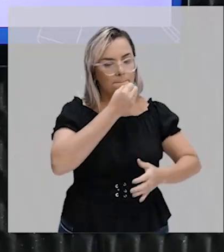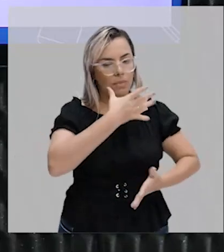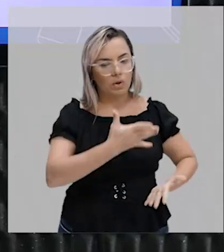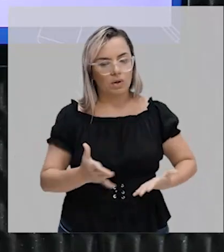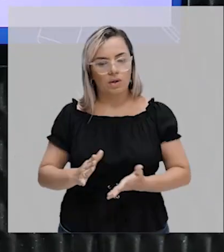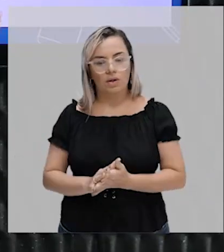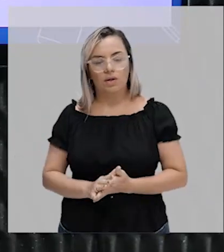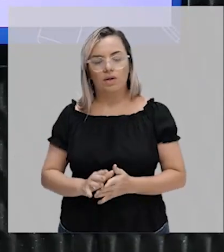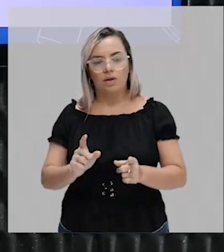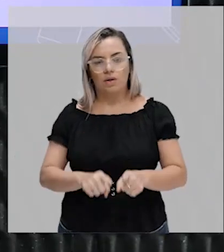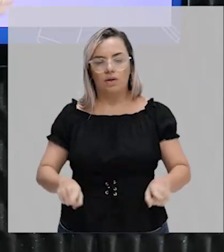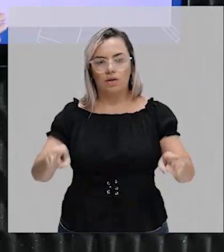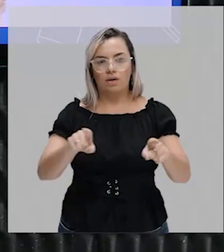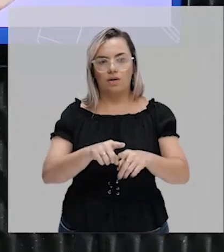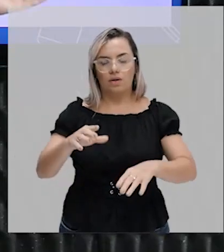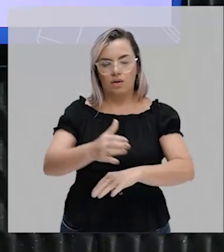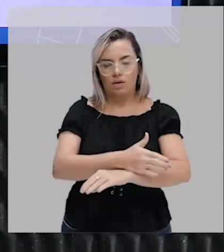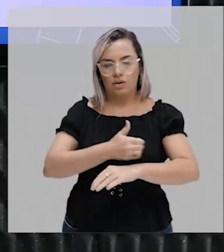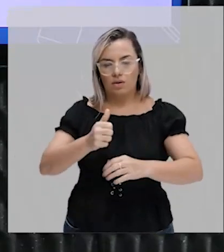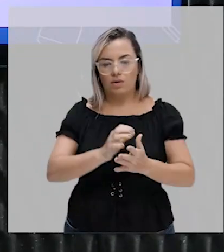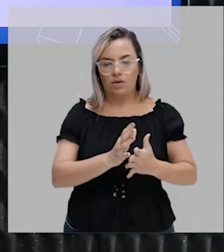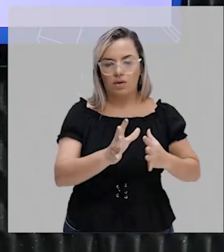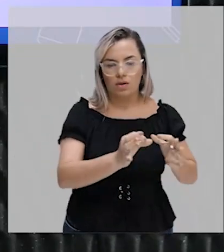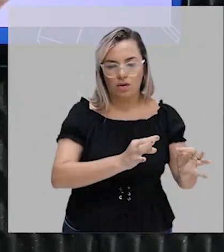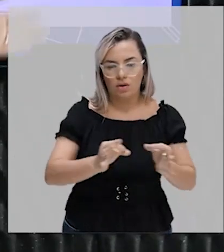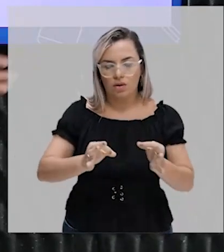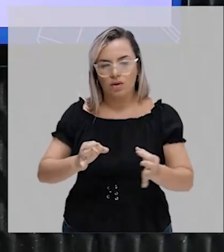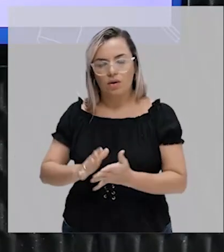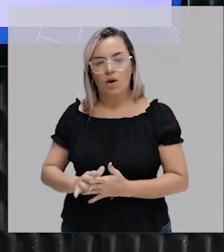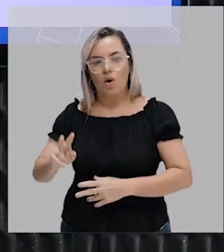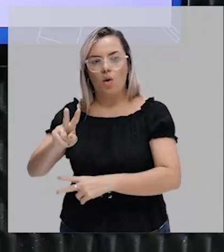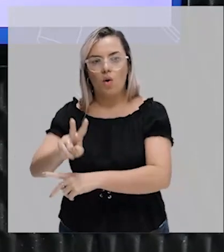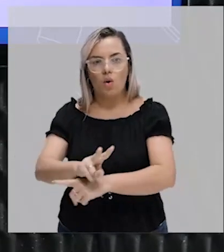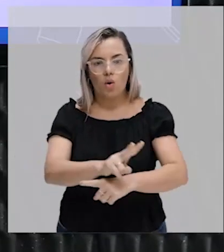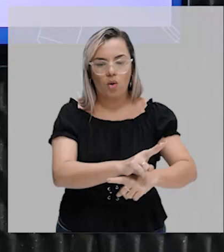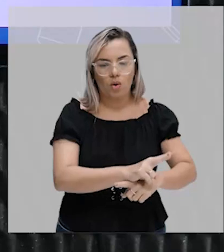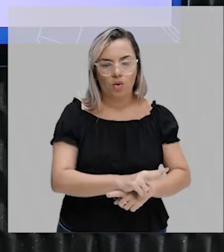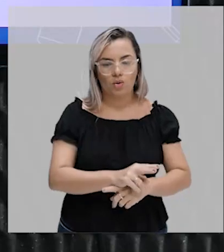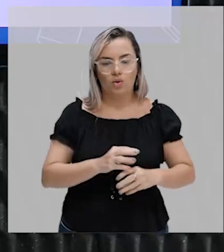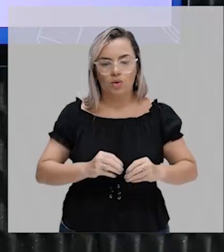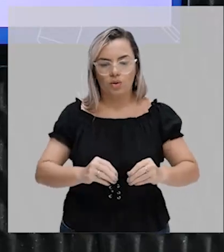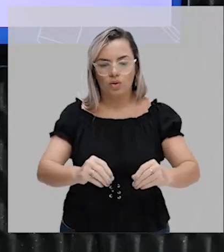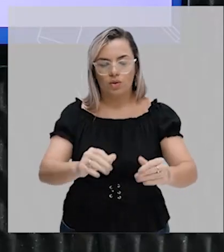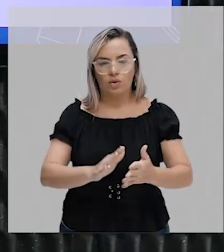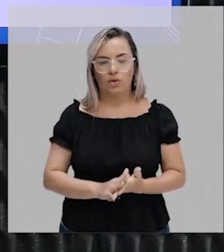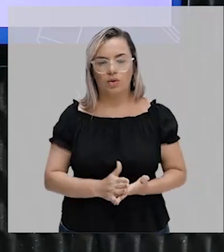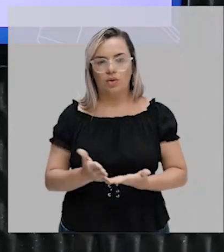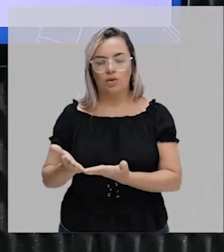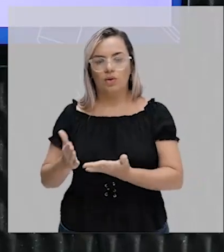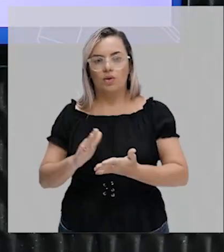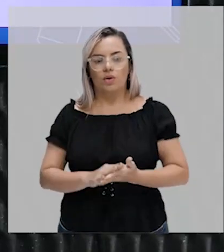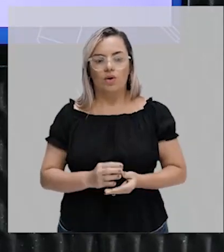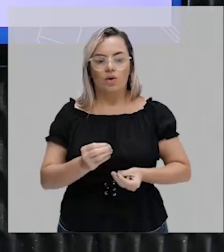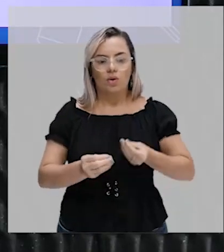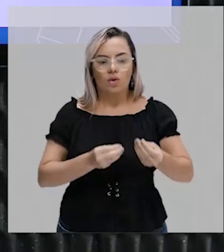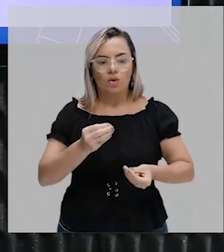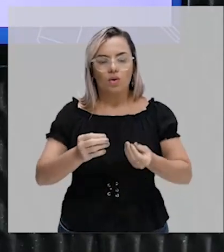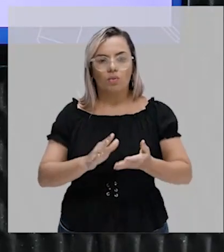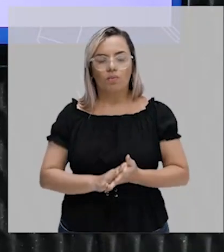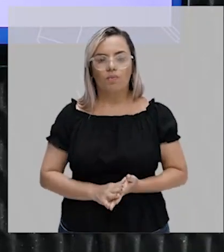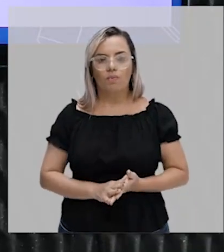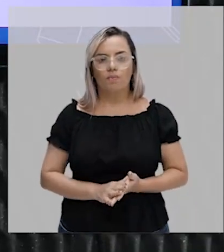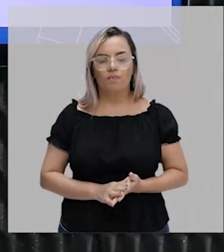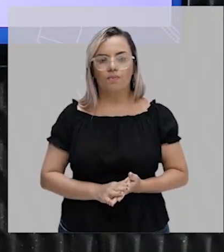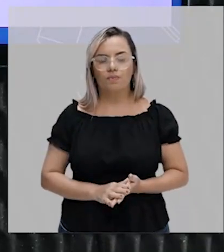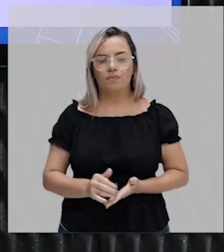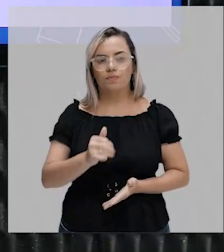também, galera, vai melhorar o preparo e o cuidado em solos em relação à agricultura. É a questão, principalmente, da correção de solos.